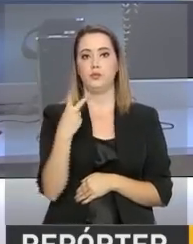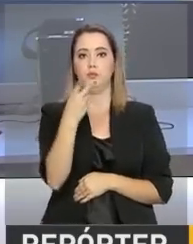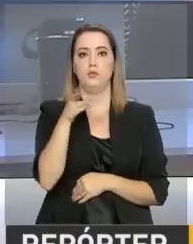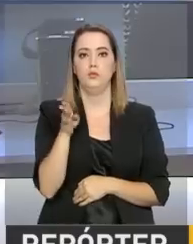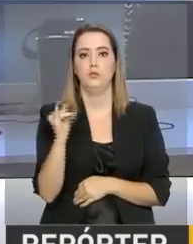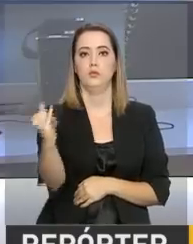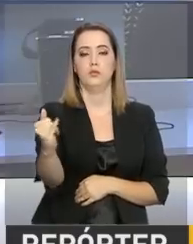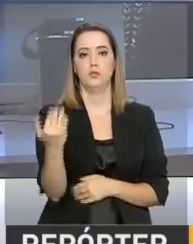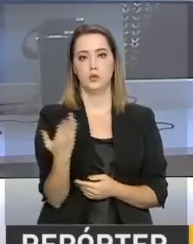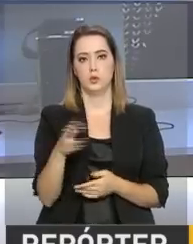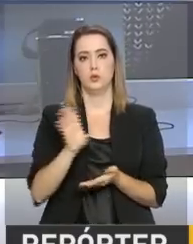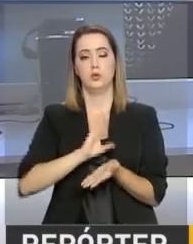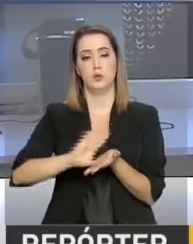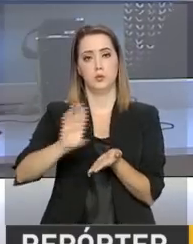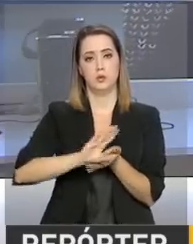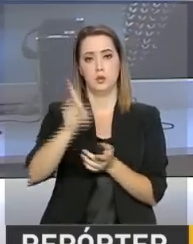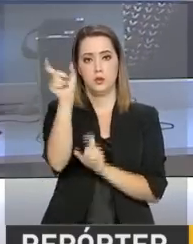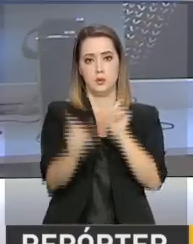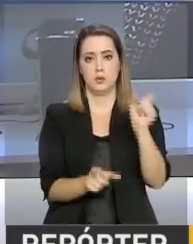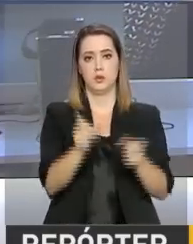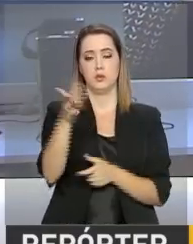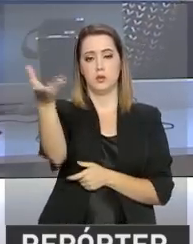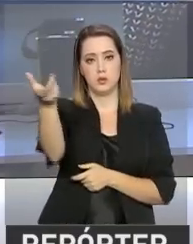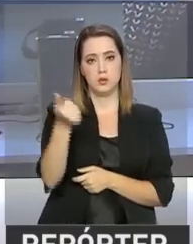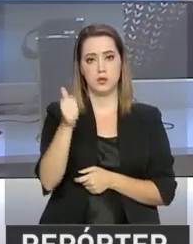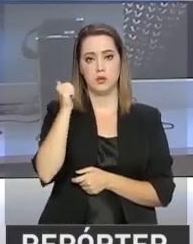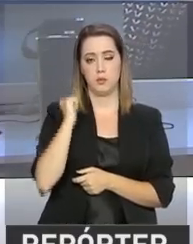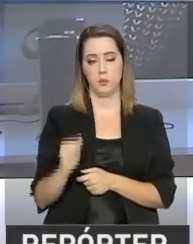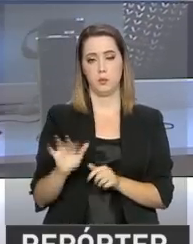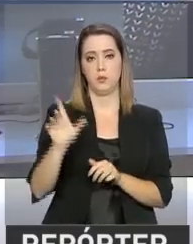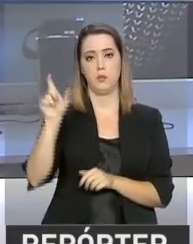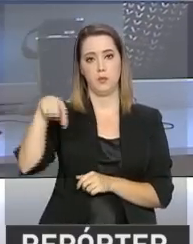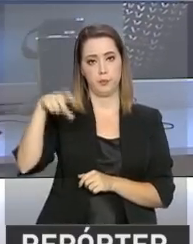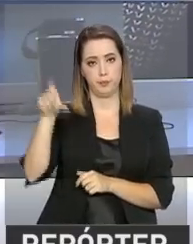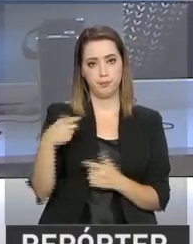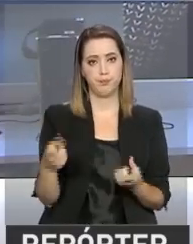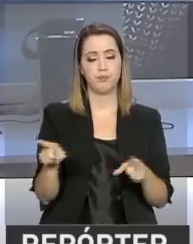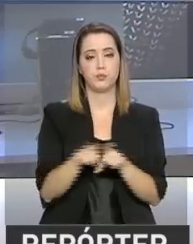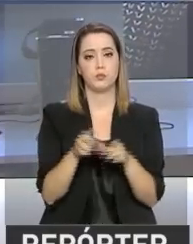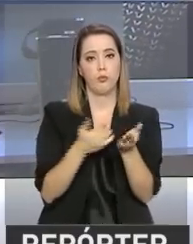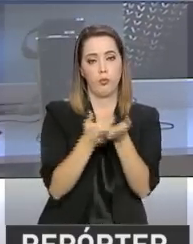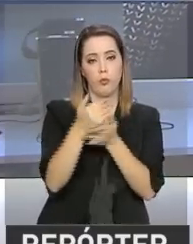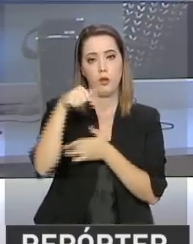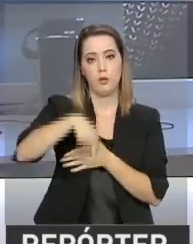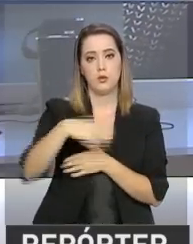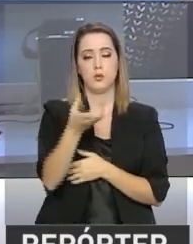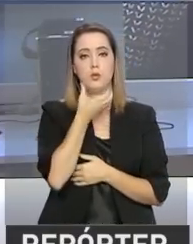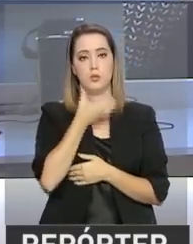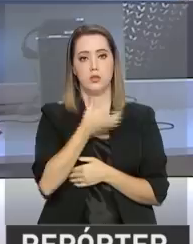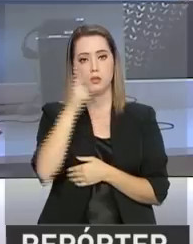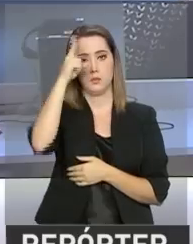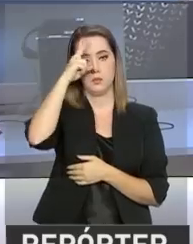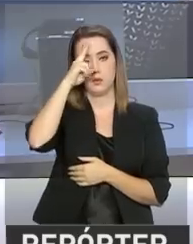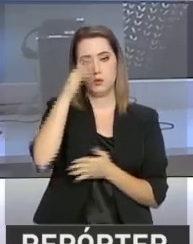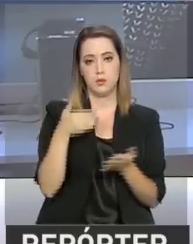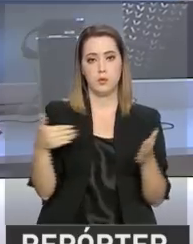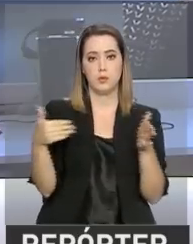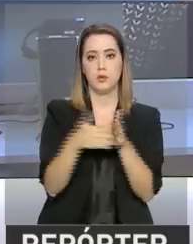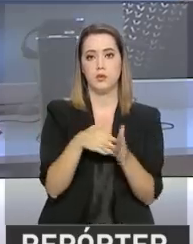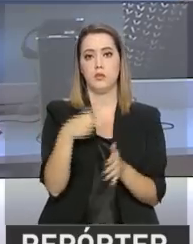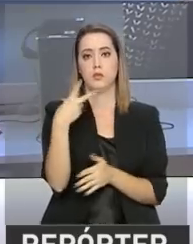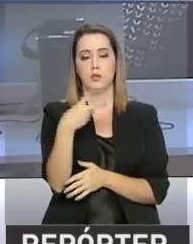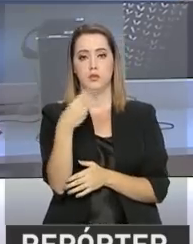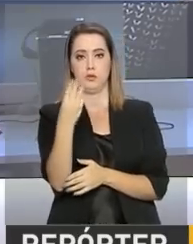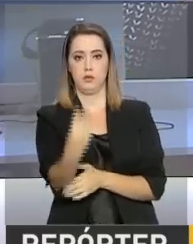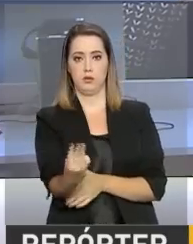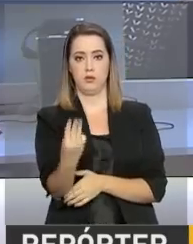R$ 2,4 bilhões aos beneficiários do Bolsa Família agora em dezembro. O pagamento começou nesta segunda-feira e segue até o dia 23. Ao